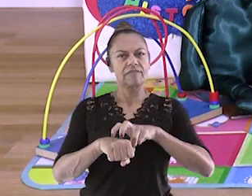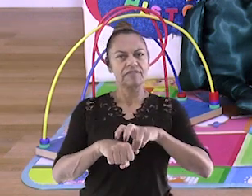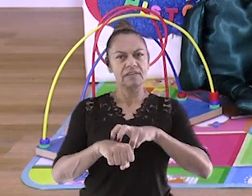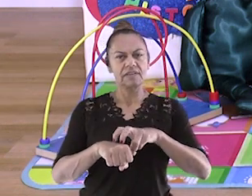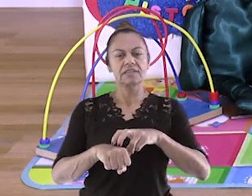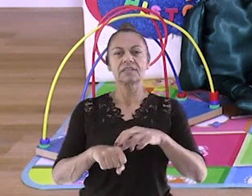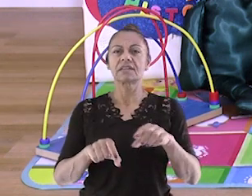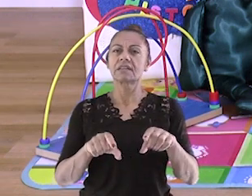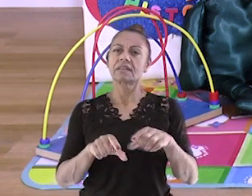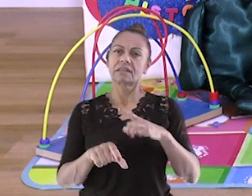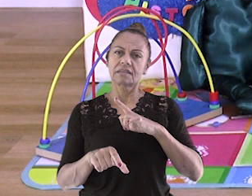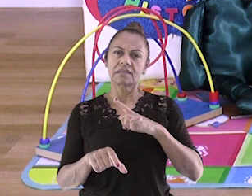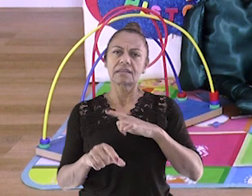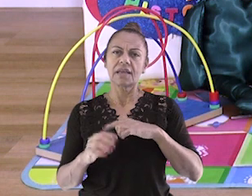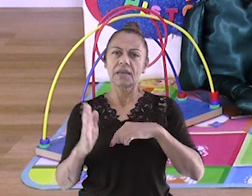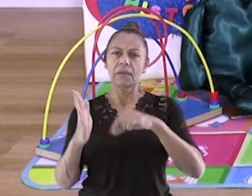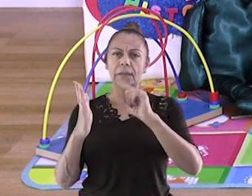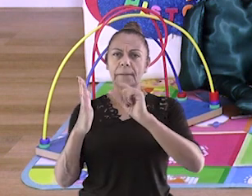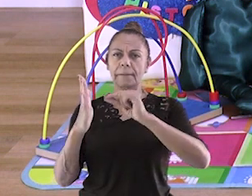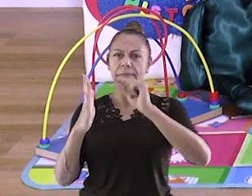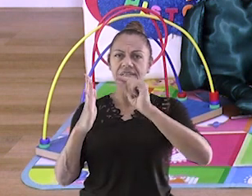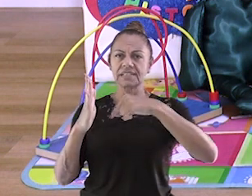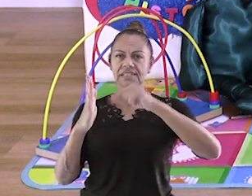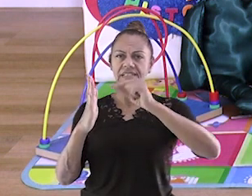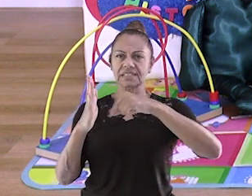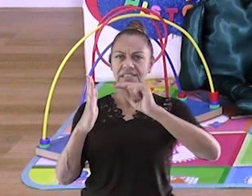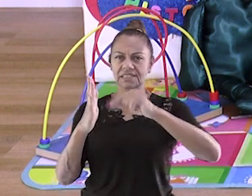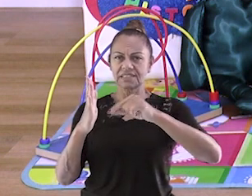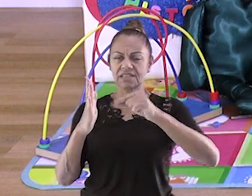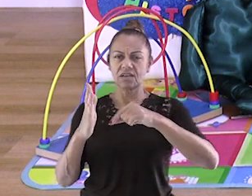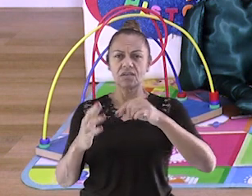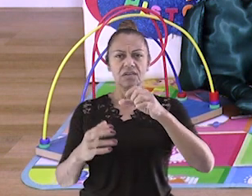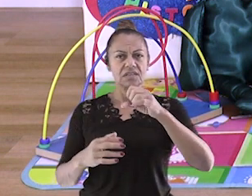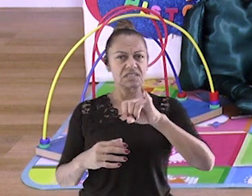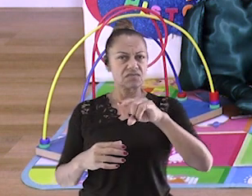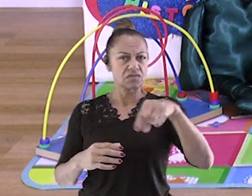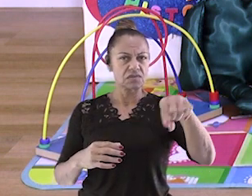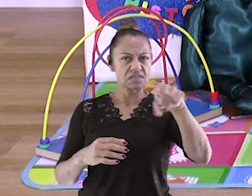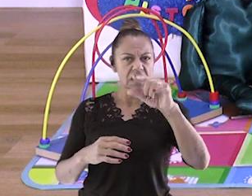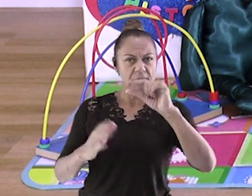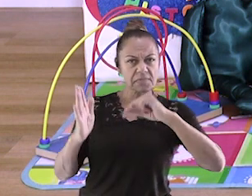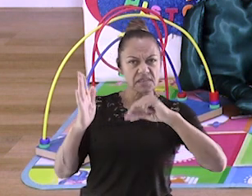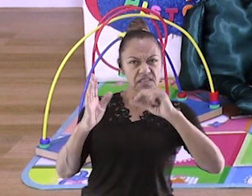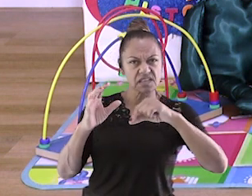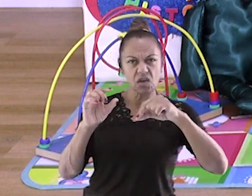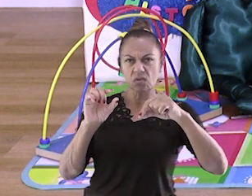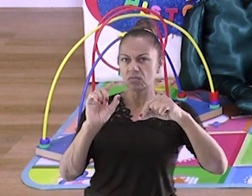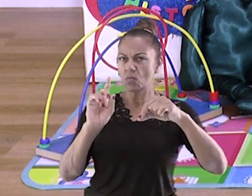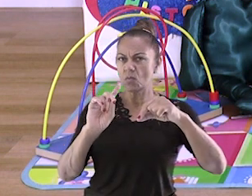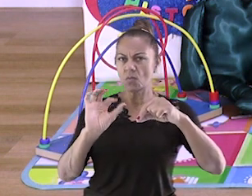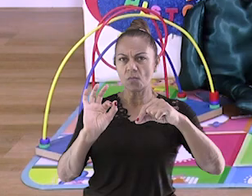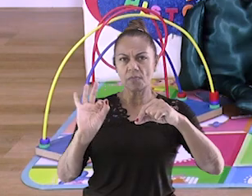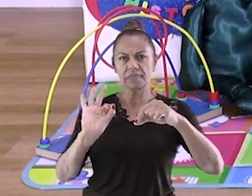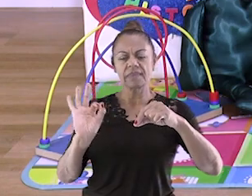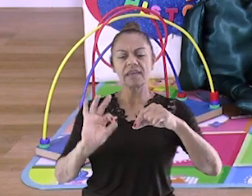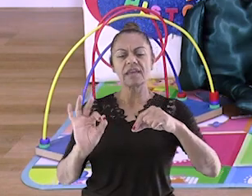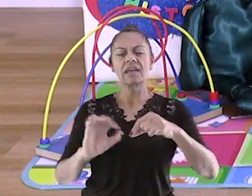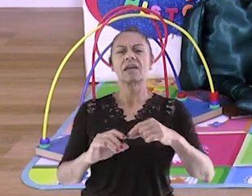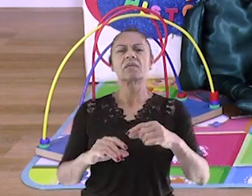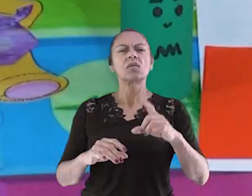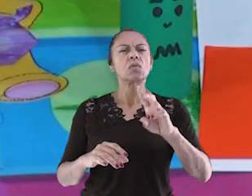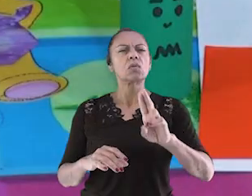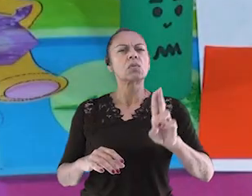problema. Eu tenho um pincel aqui, porém você em casa pode usar o seu dedinho para